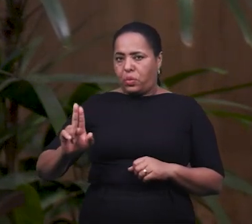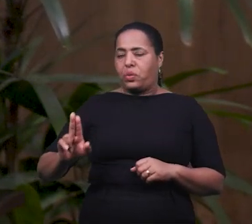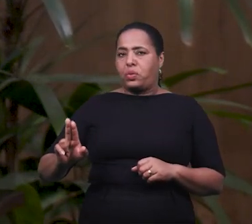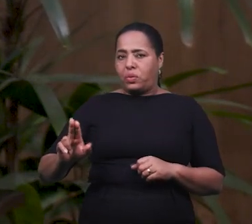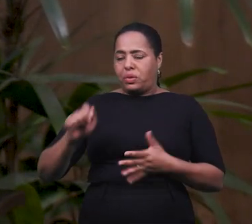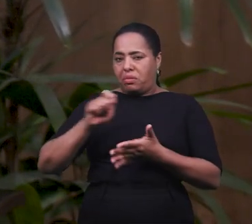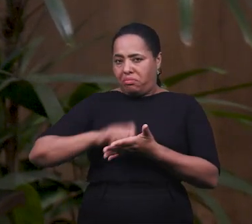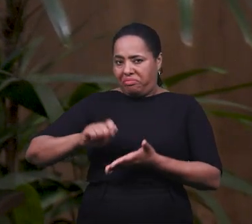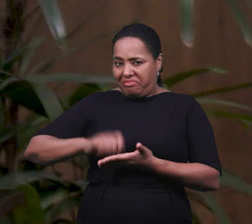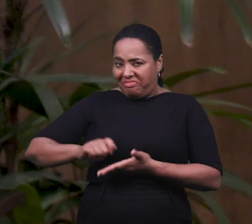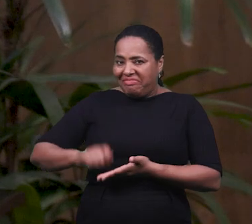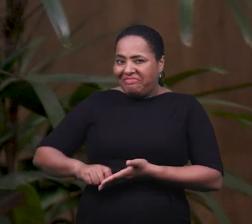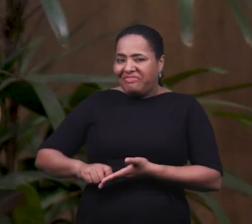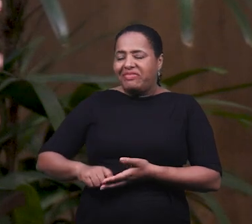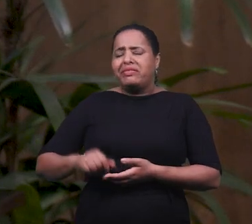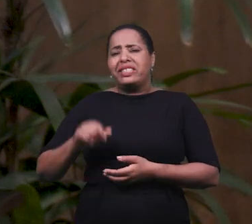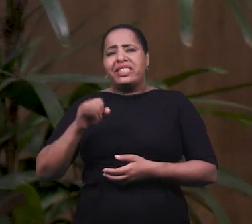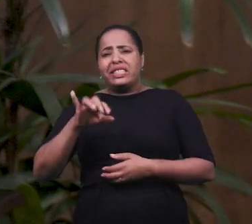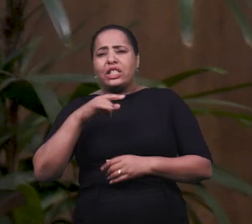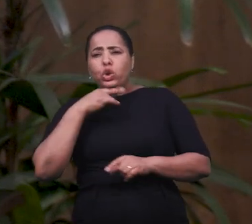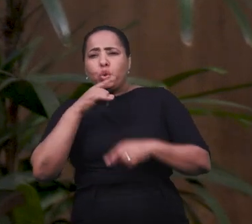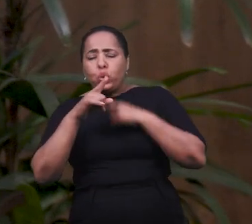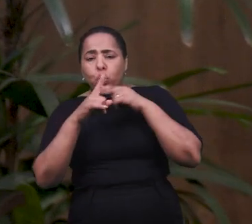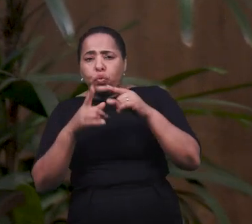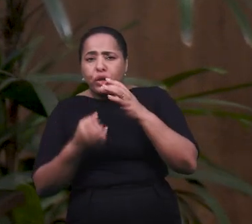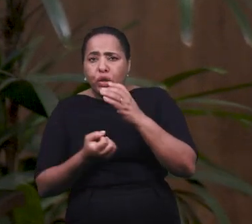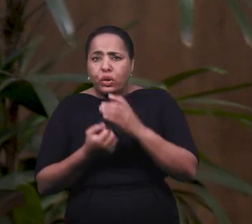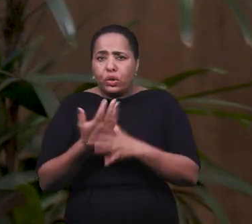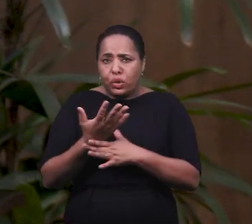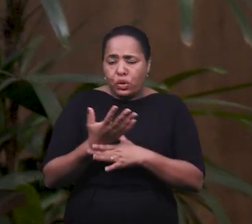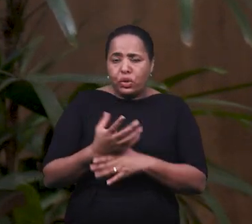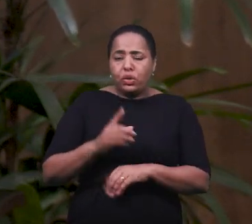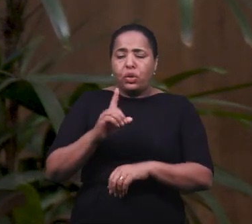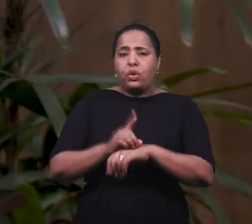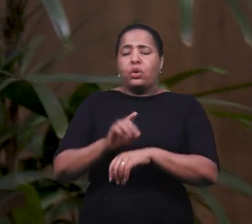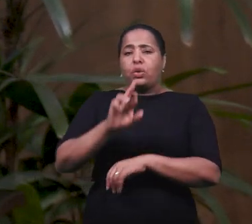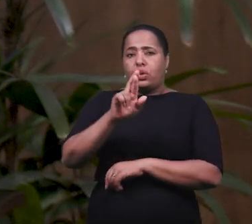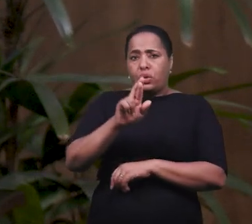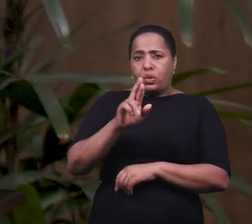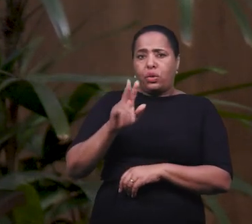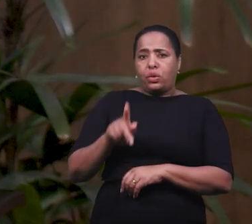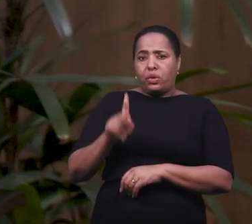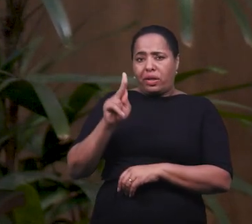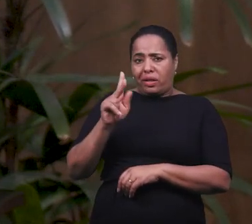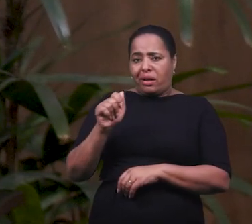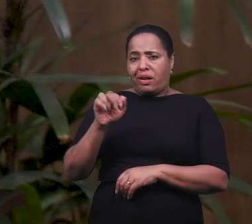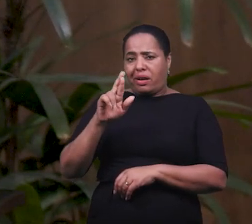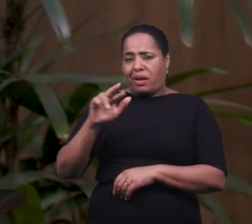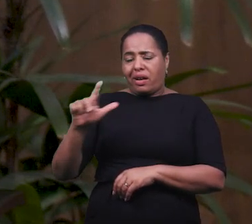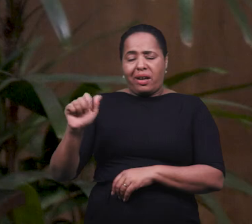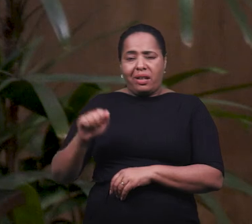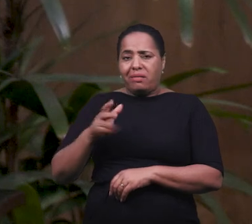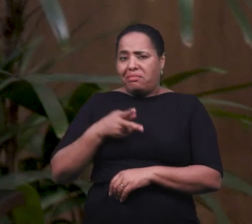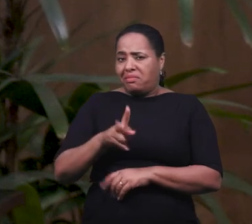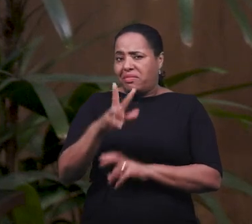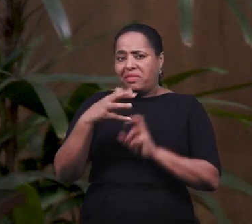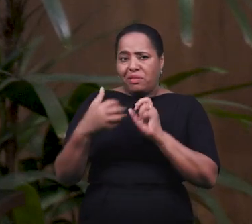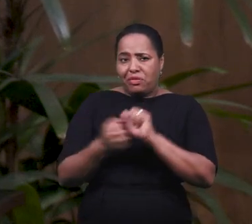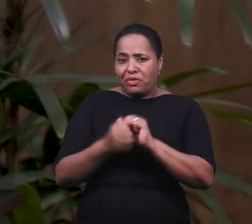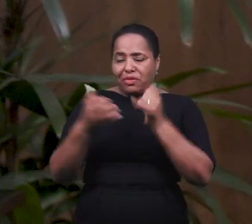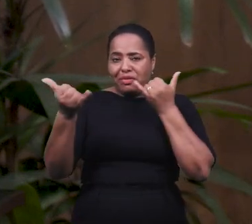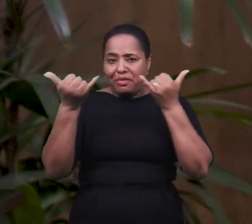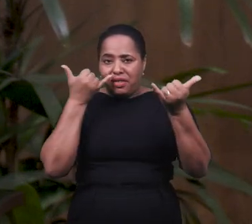escrever e anotar. Dúvidas que surjam, a doutora Carla, ela sempre está aqui conosco, trazendo